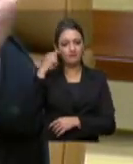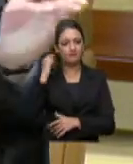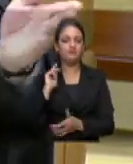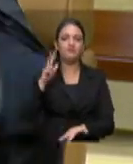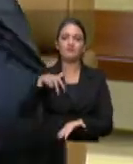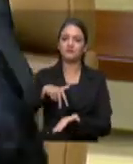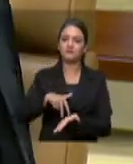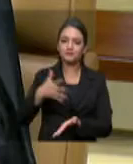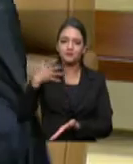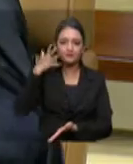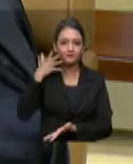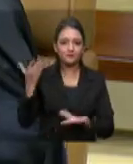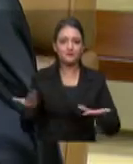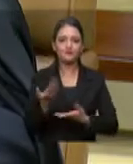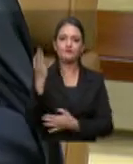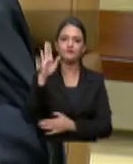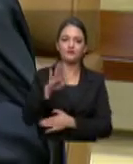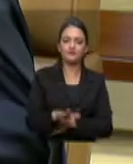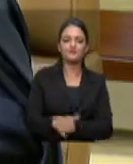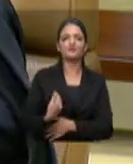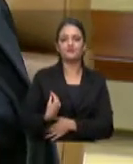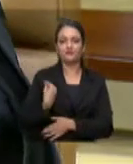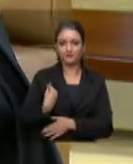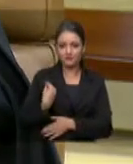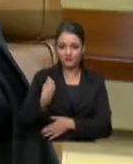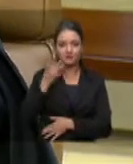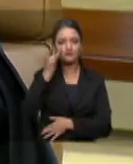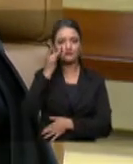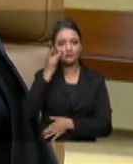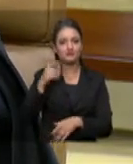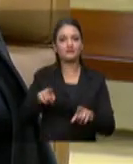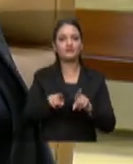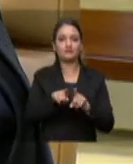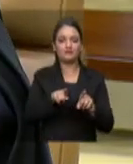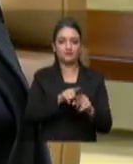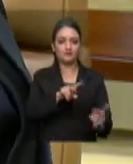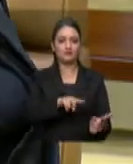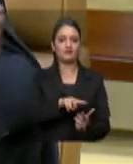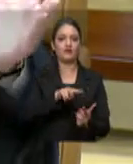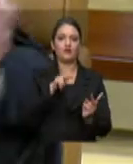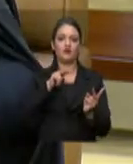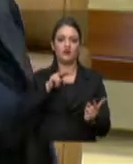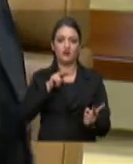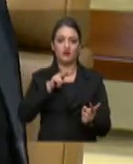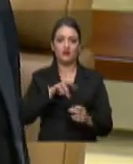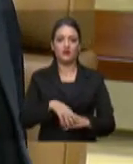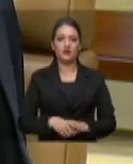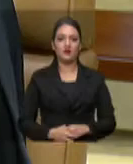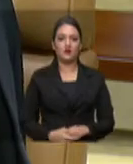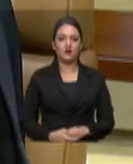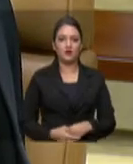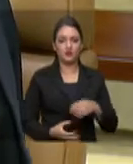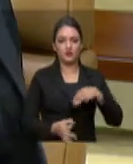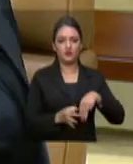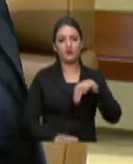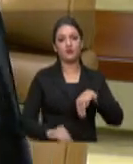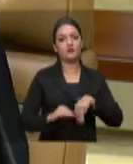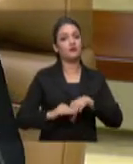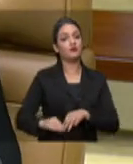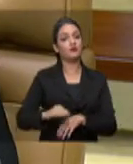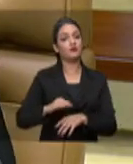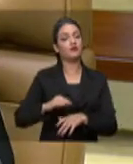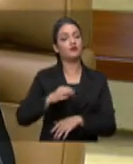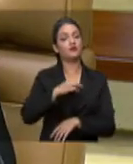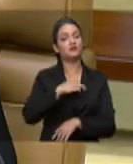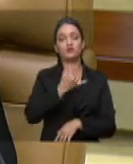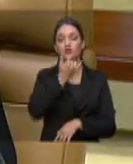nesta tarde, tanto presencialmente como virtual, de forma virtual, ministro Bruno Bianco,